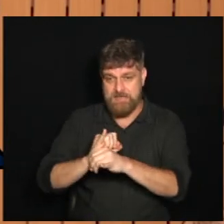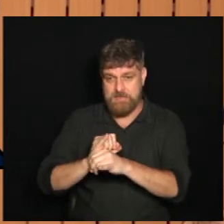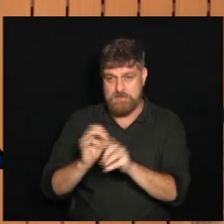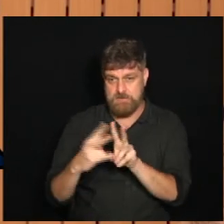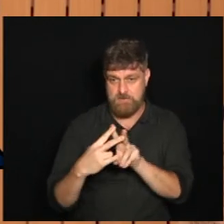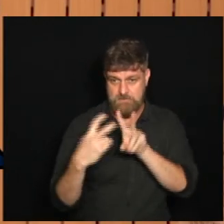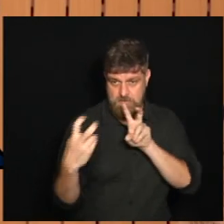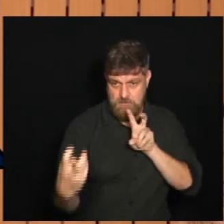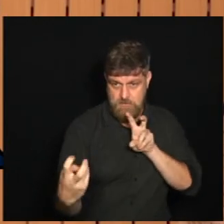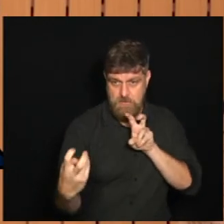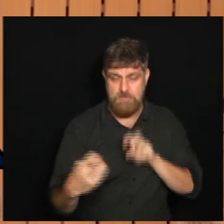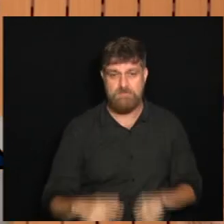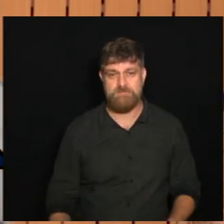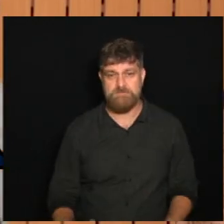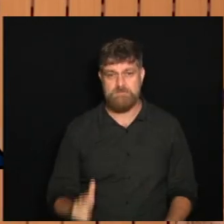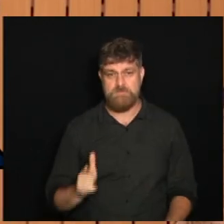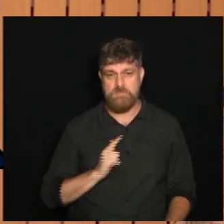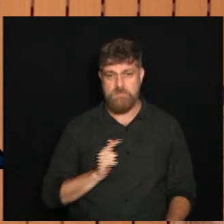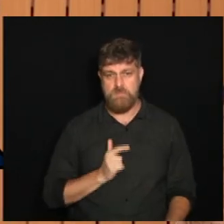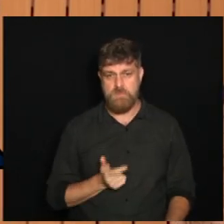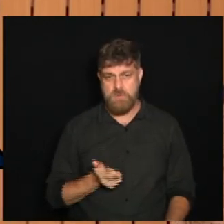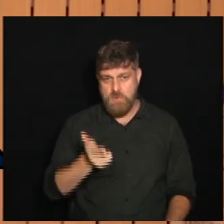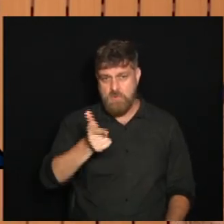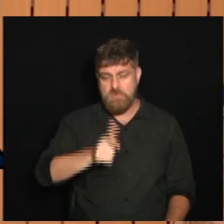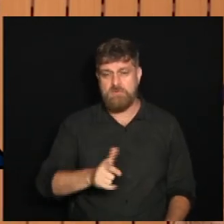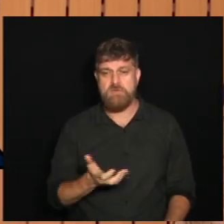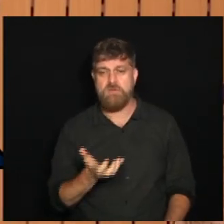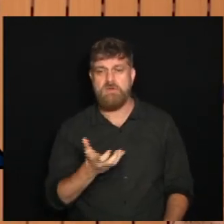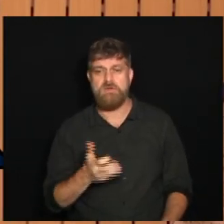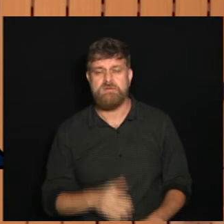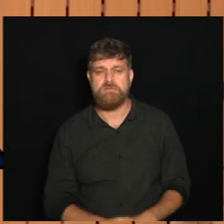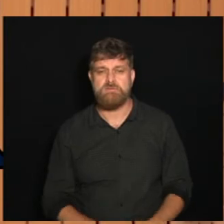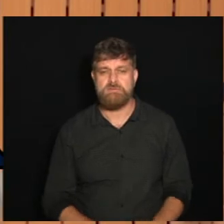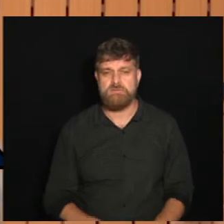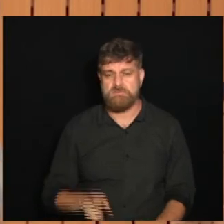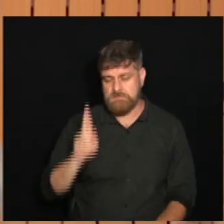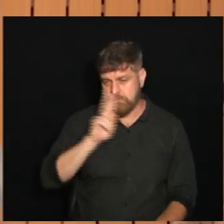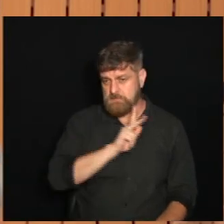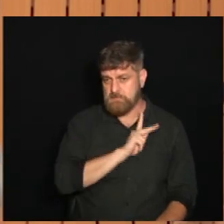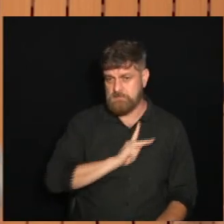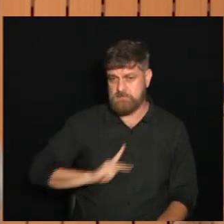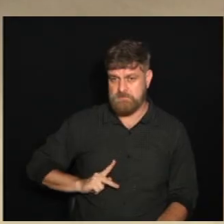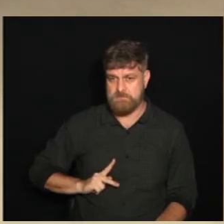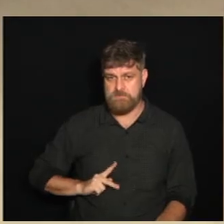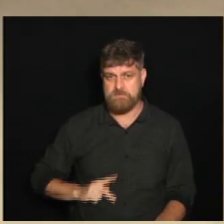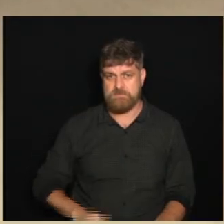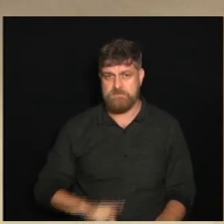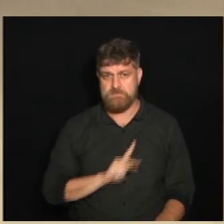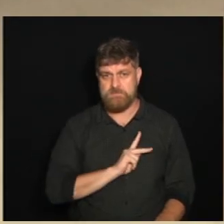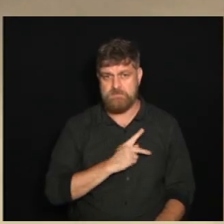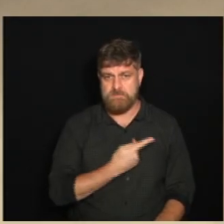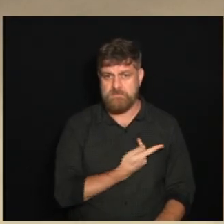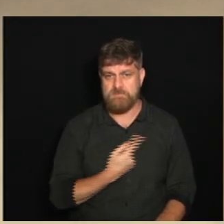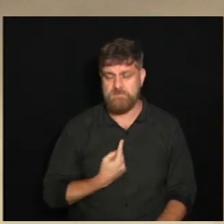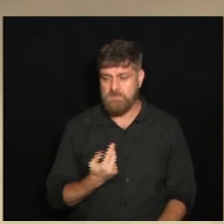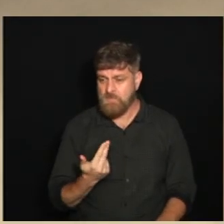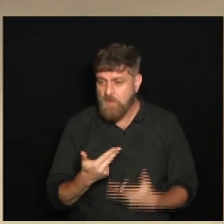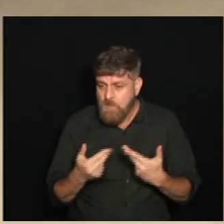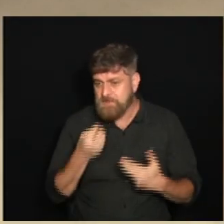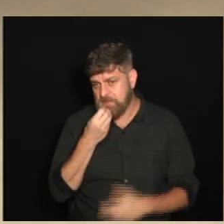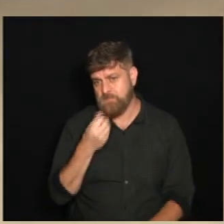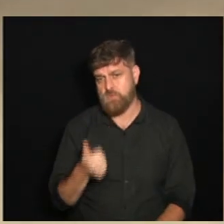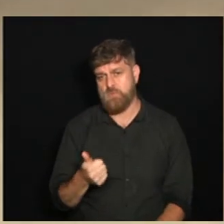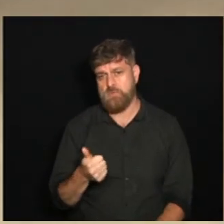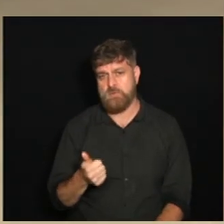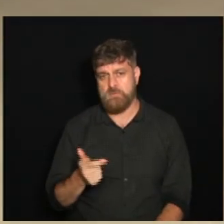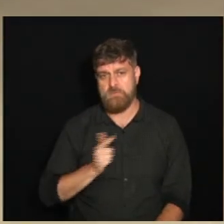Reitero aqui, pois não, vereador Paulo Senhor Gama. presidente, com todo esse mar de notícias ruins, uma notícia boa vinda